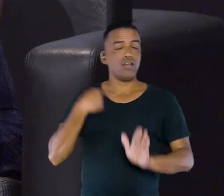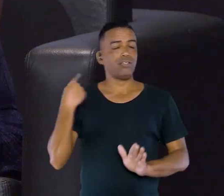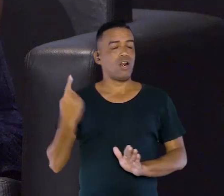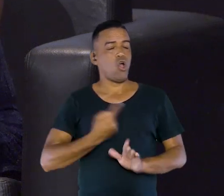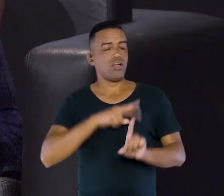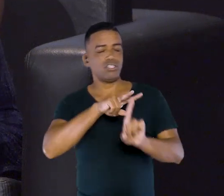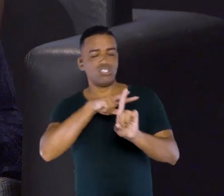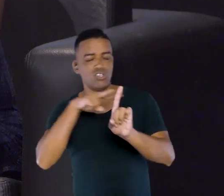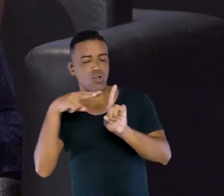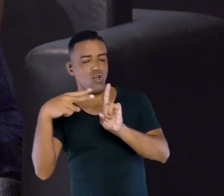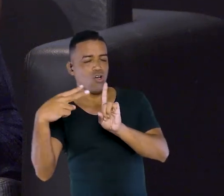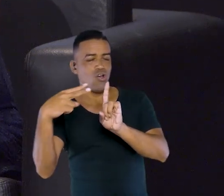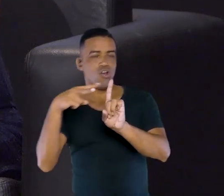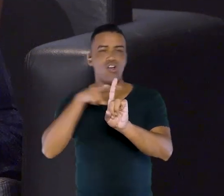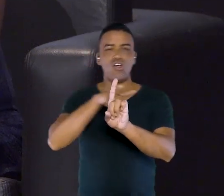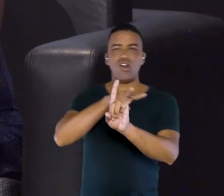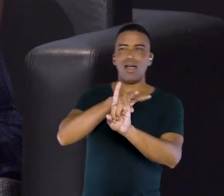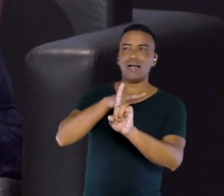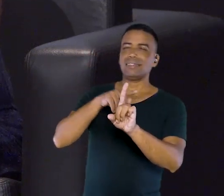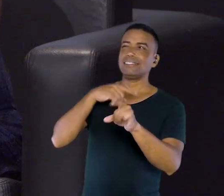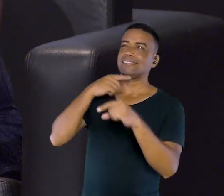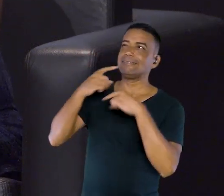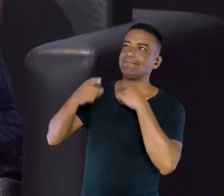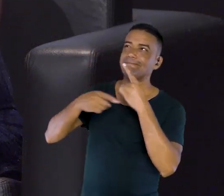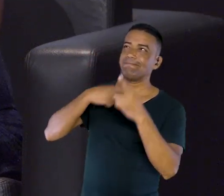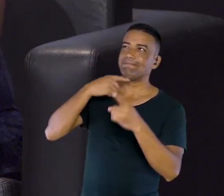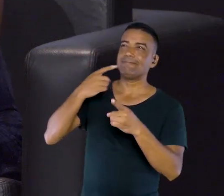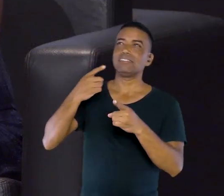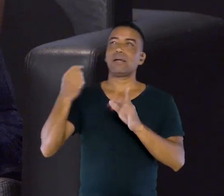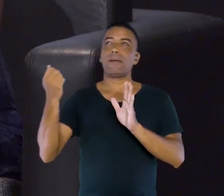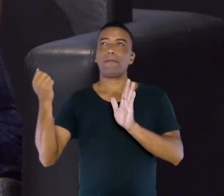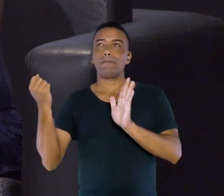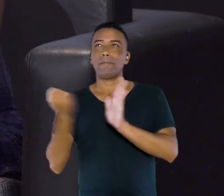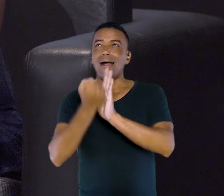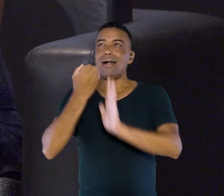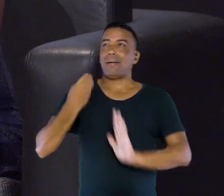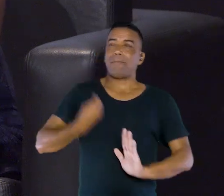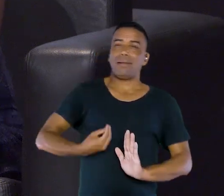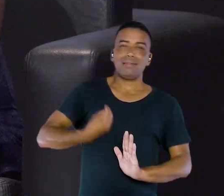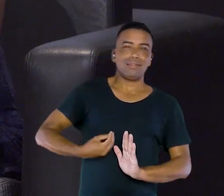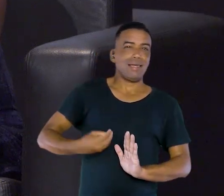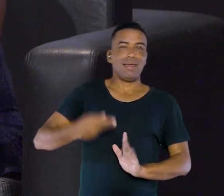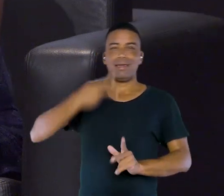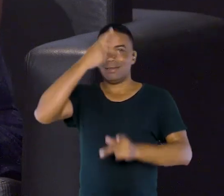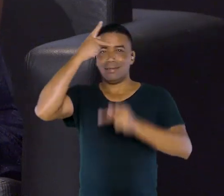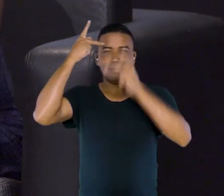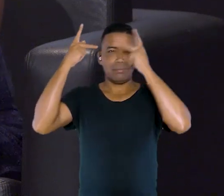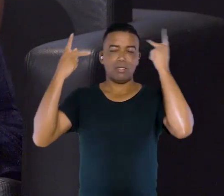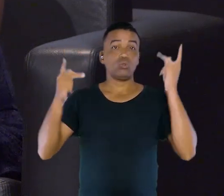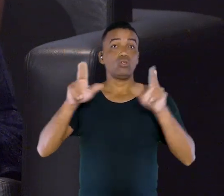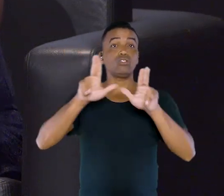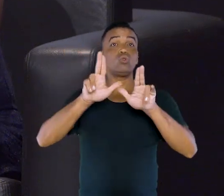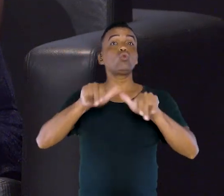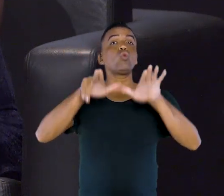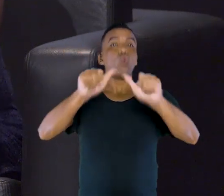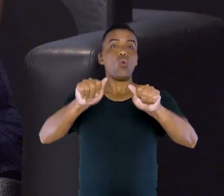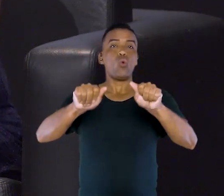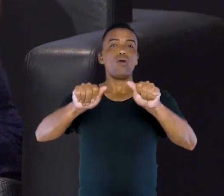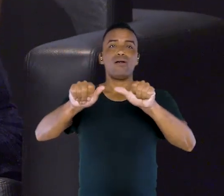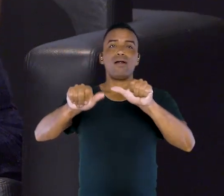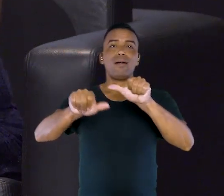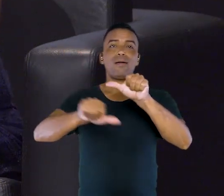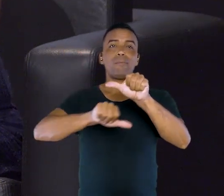esses outros olhares e outros questionamentos dessa presença desses seres que nunca foram mortos, né, que